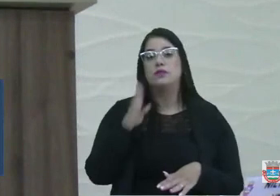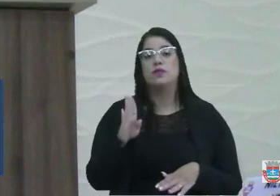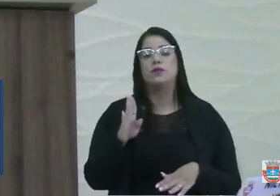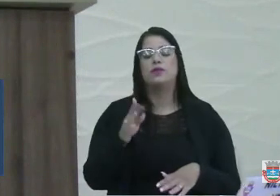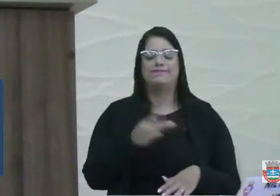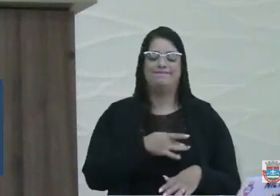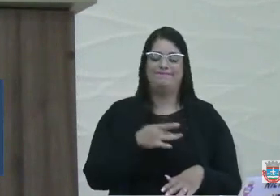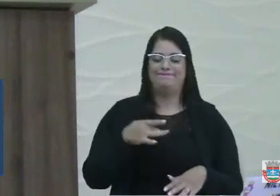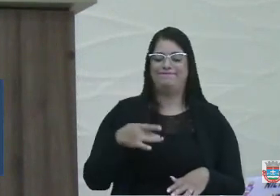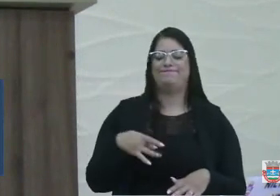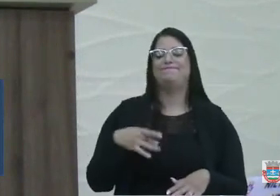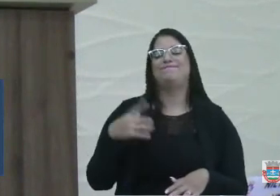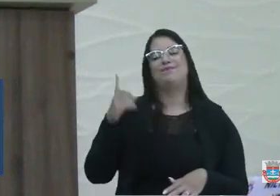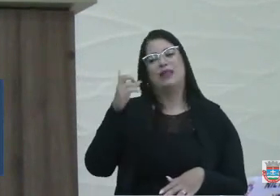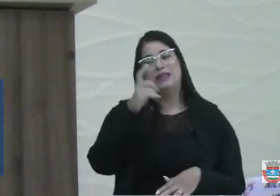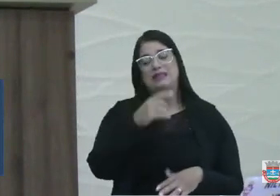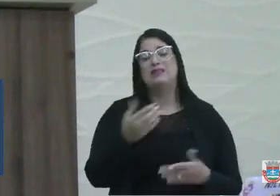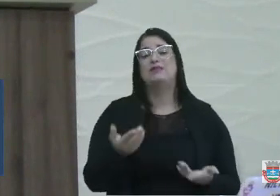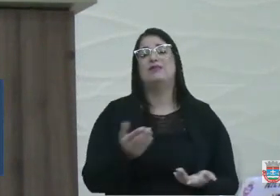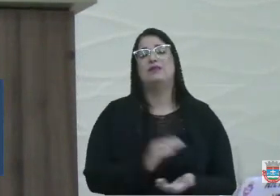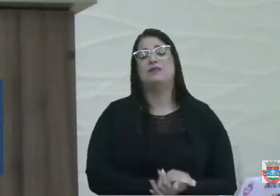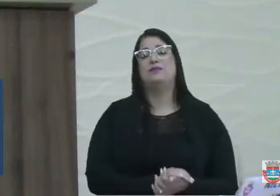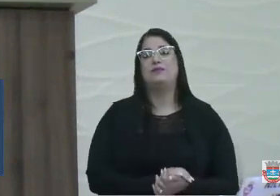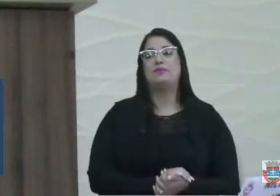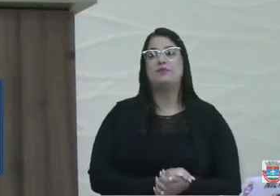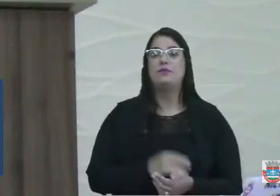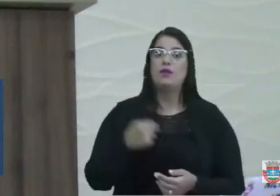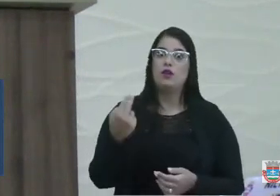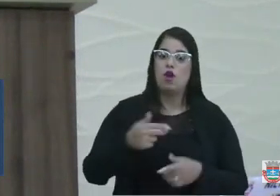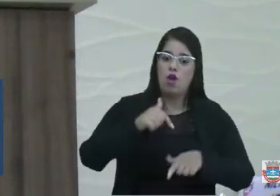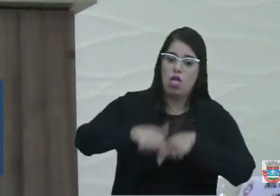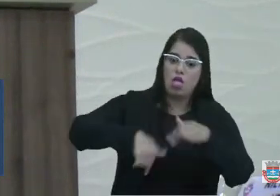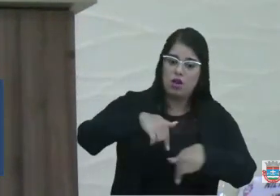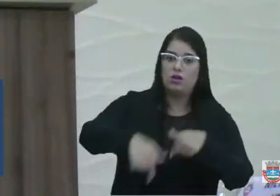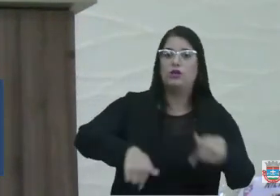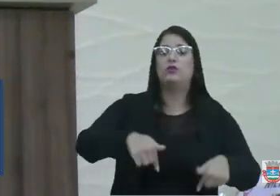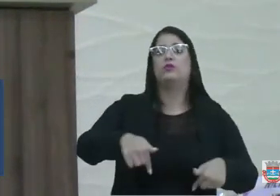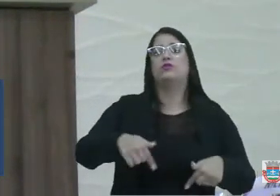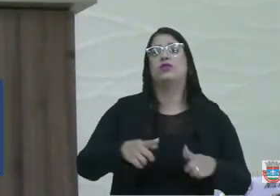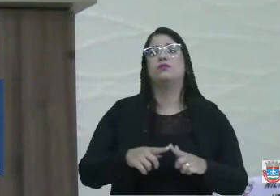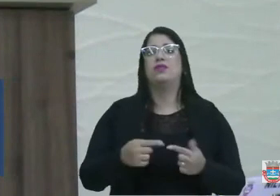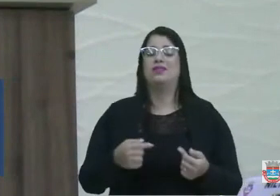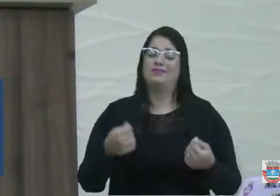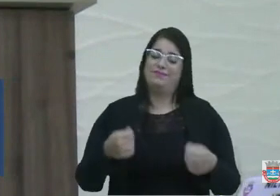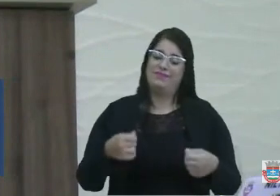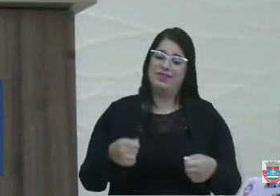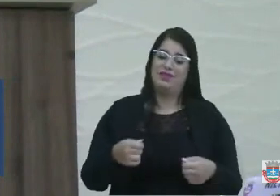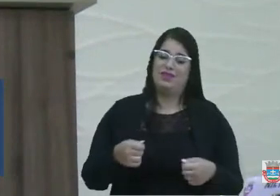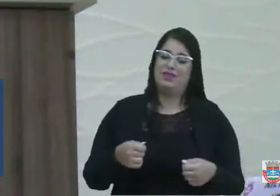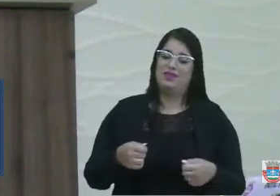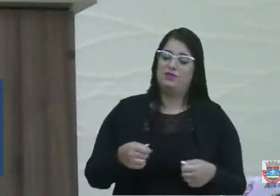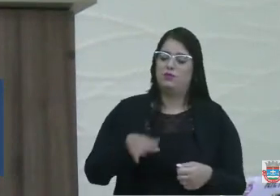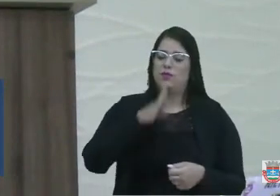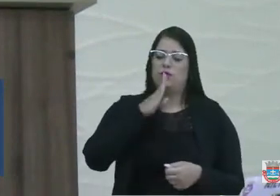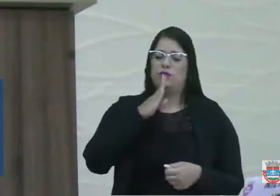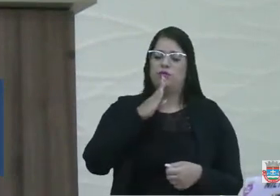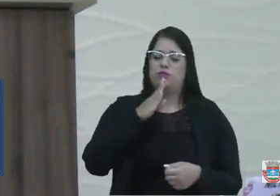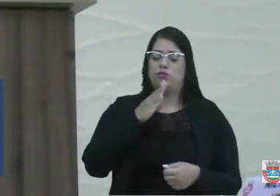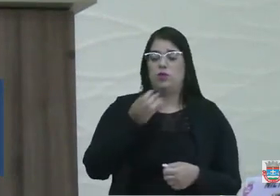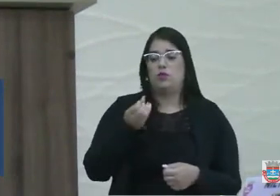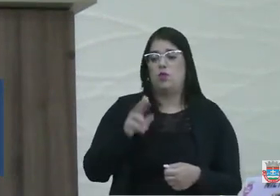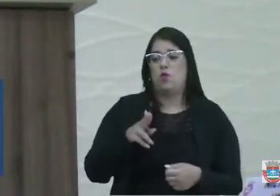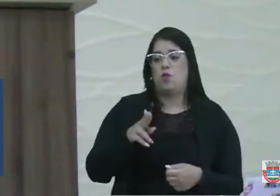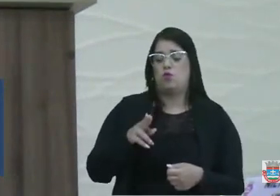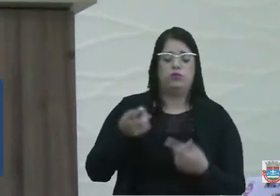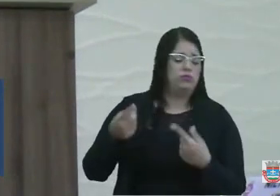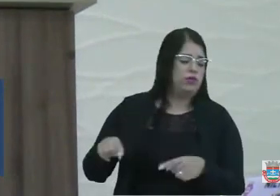da saúde. A gente busca, a gente luta, e às vezes, quantas vezes temos que dar um não por não poder fazer. Mas com a